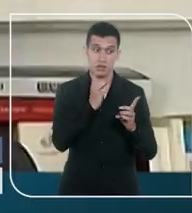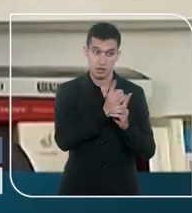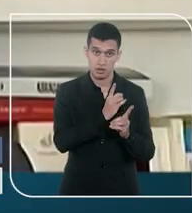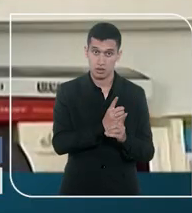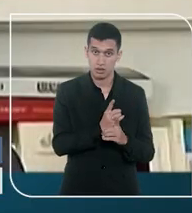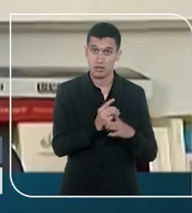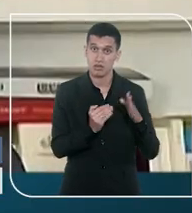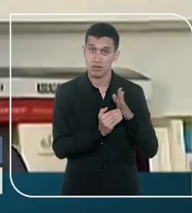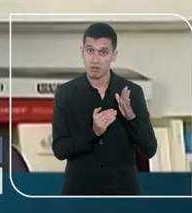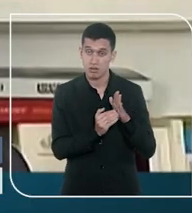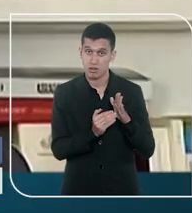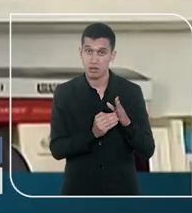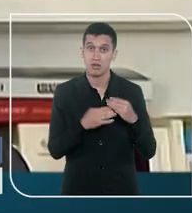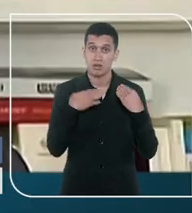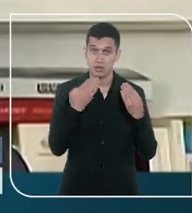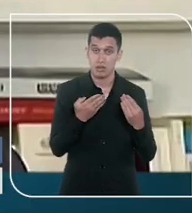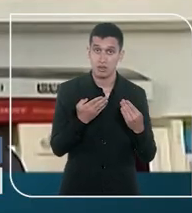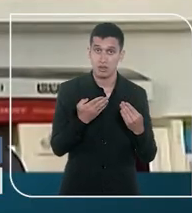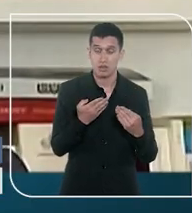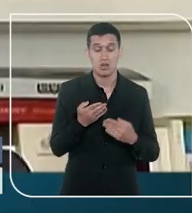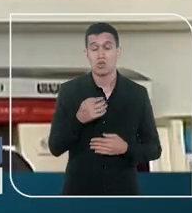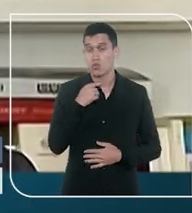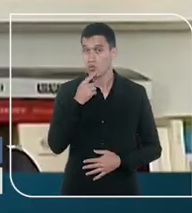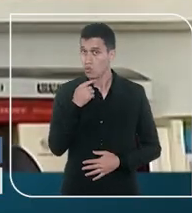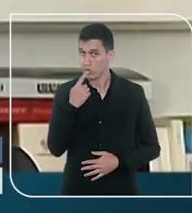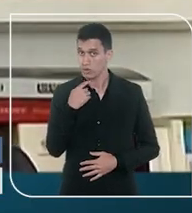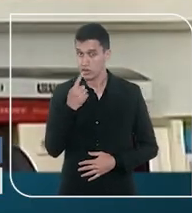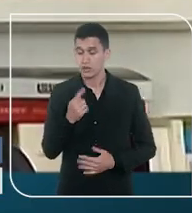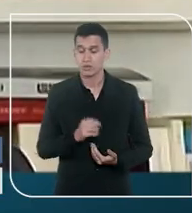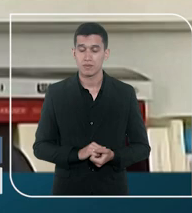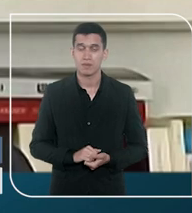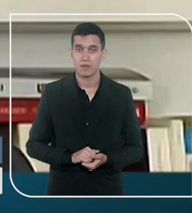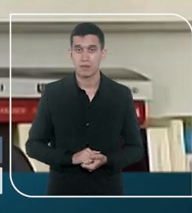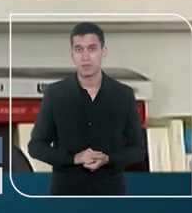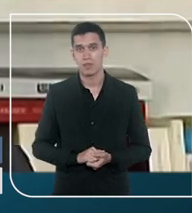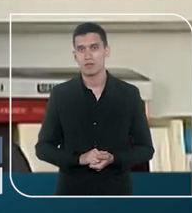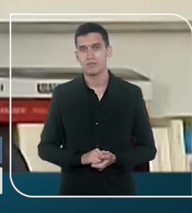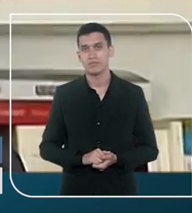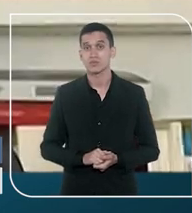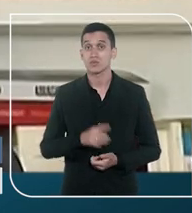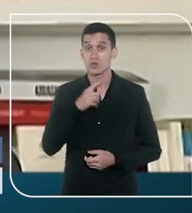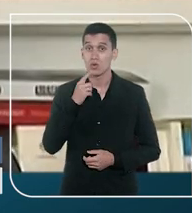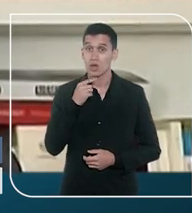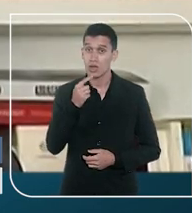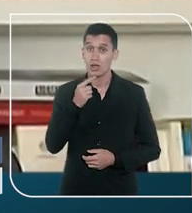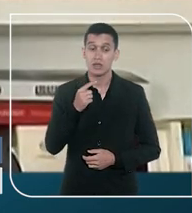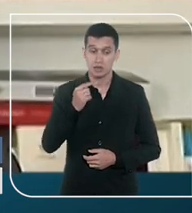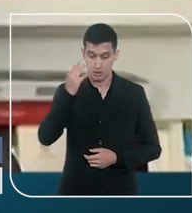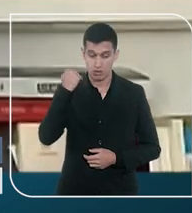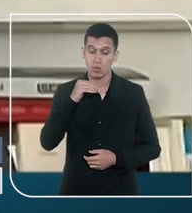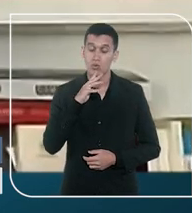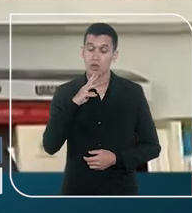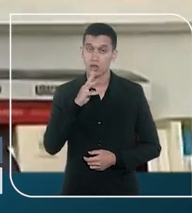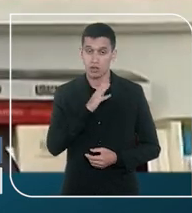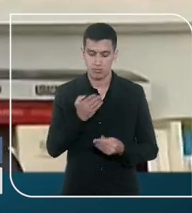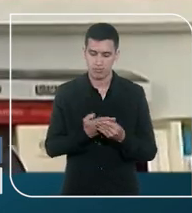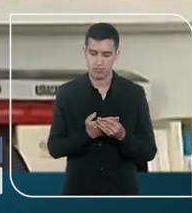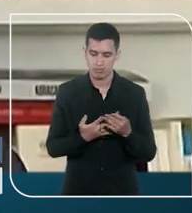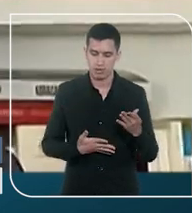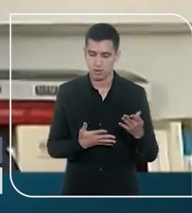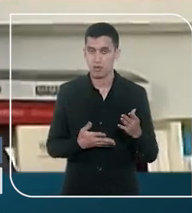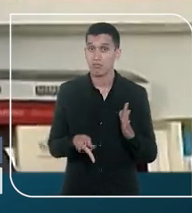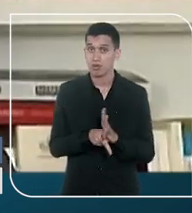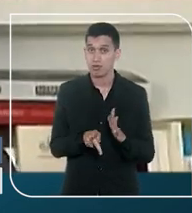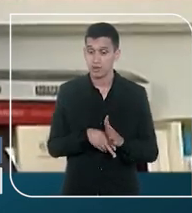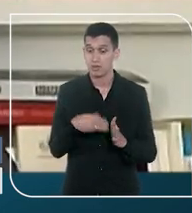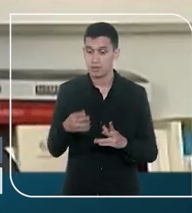né? Interposição, melhor dizendo, ela obsta, ela impede, sim, o conhecimento dos embargos de divergência em razão dessas